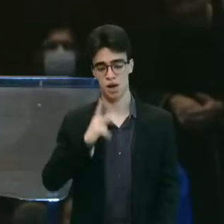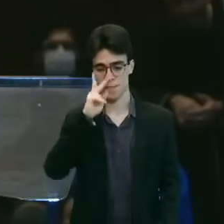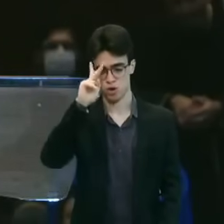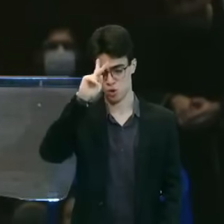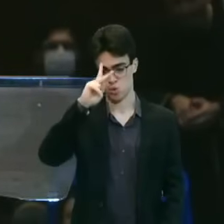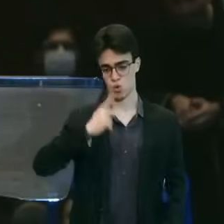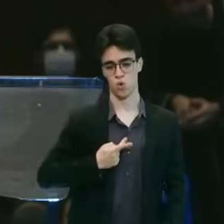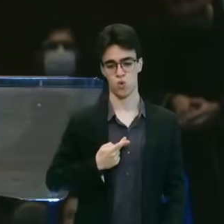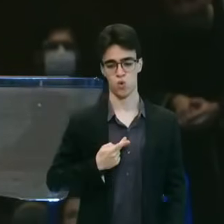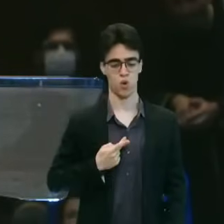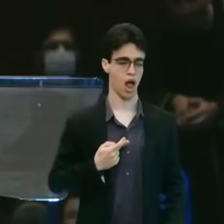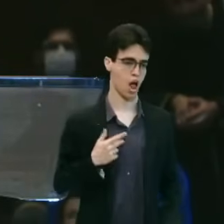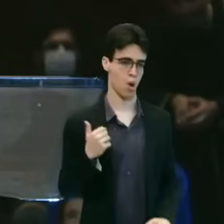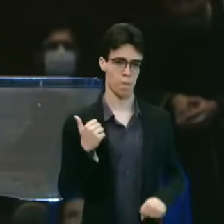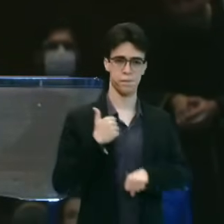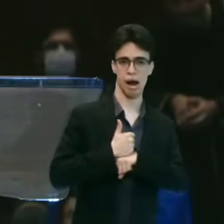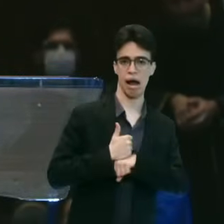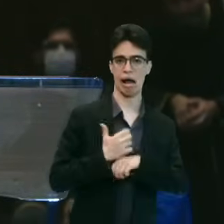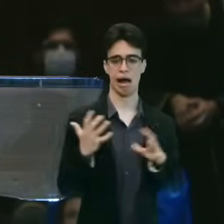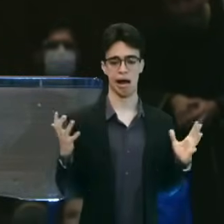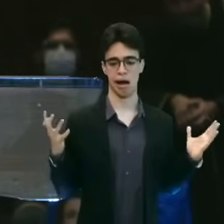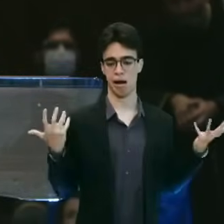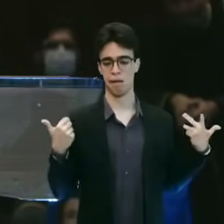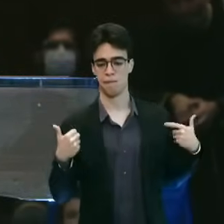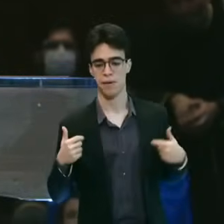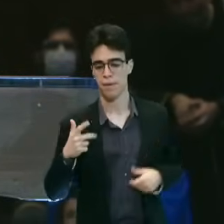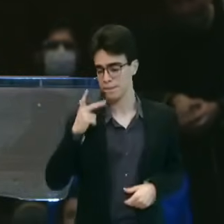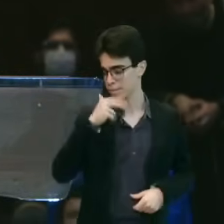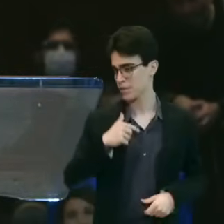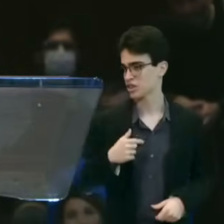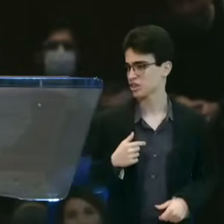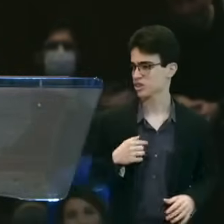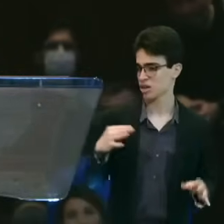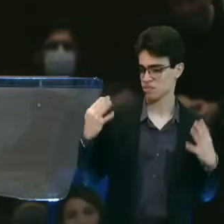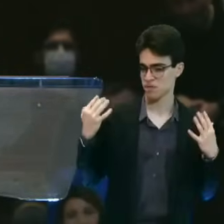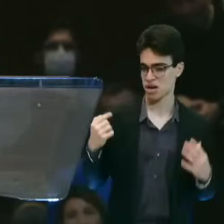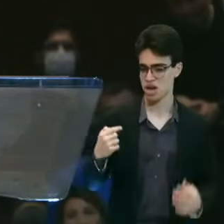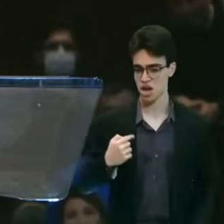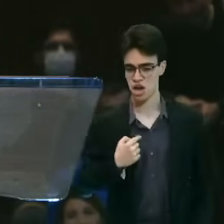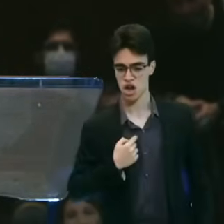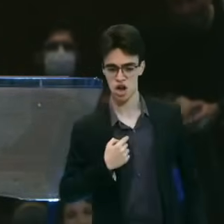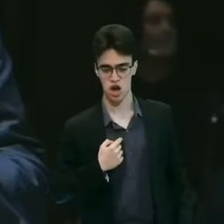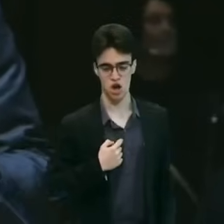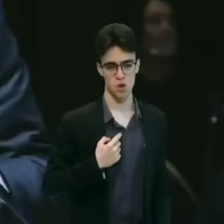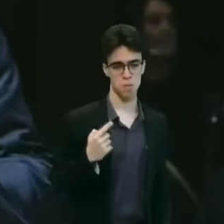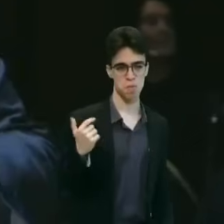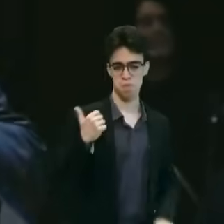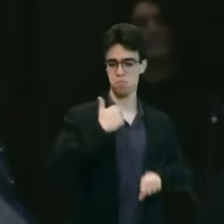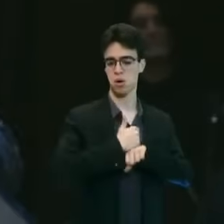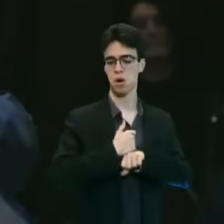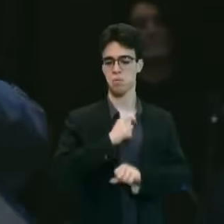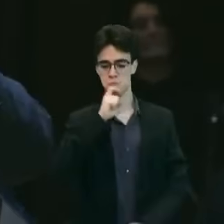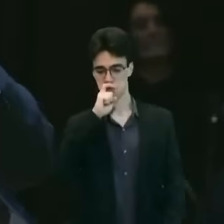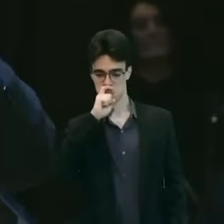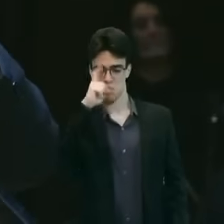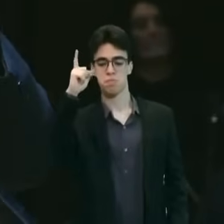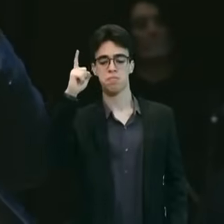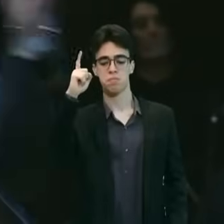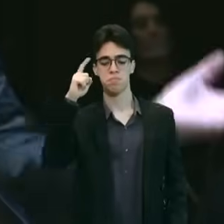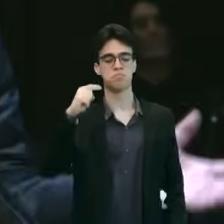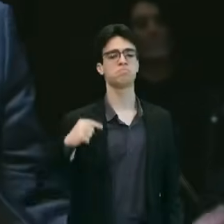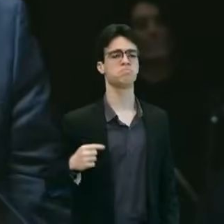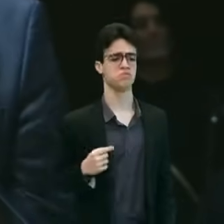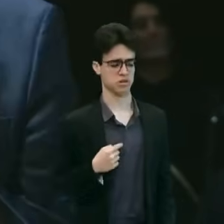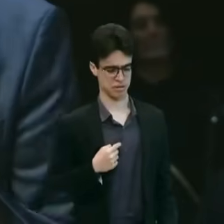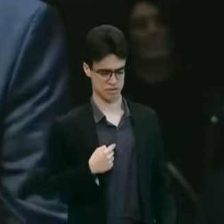autodeterminação exagerada e quase inconsequente de dizer: ó, eu sou dono do meu nariz, não devo satisfação